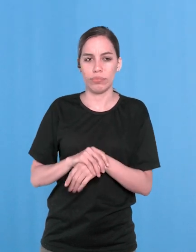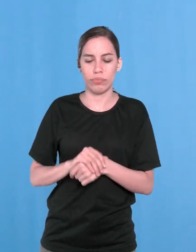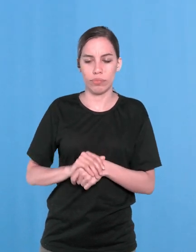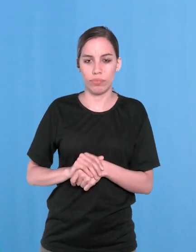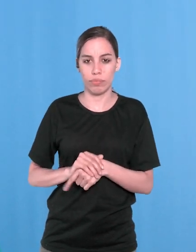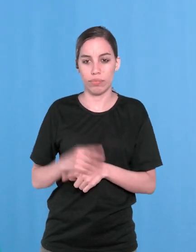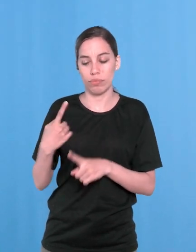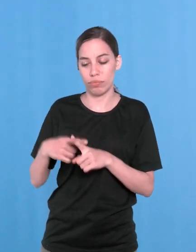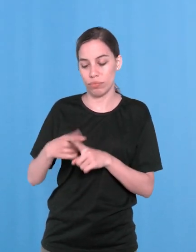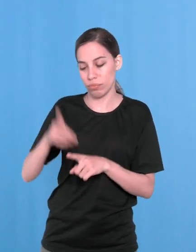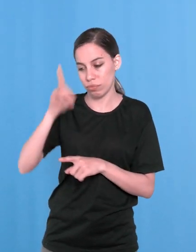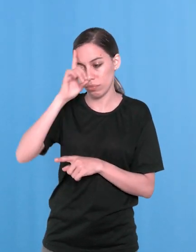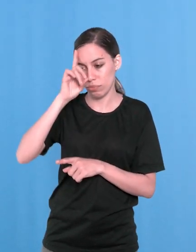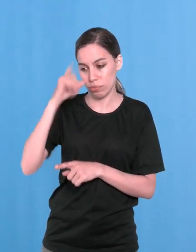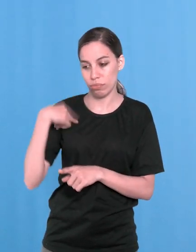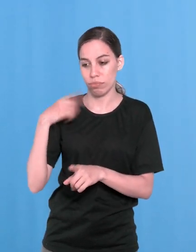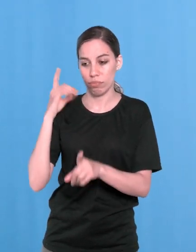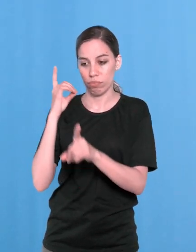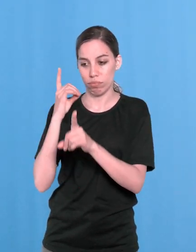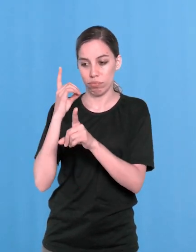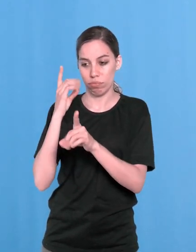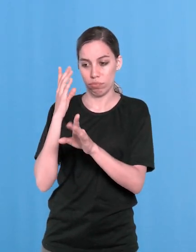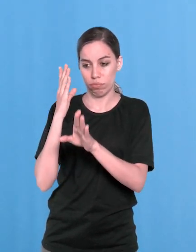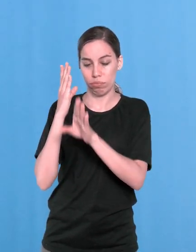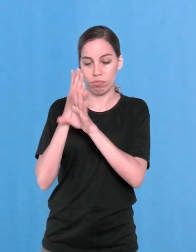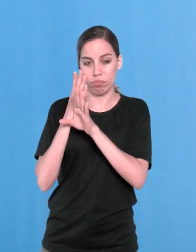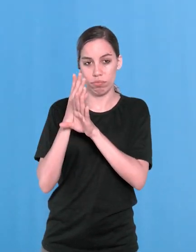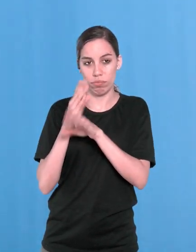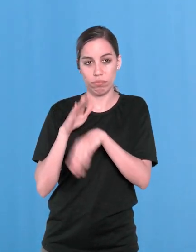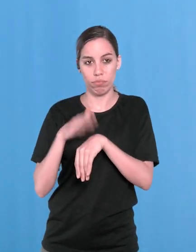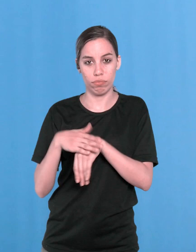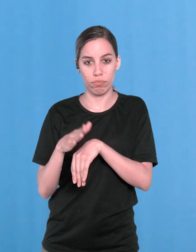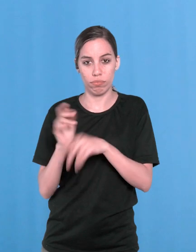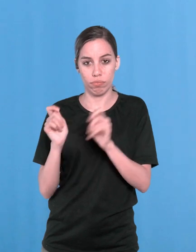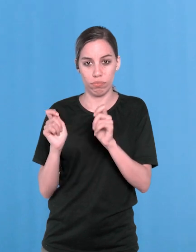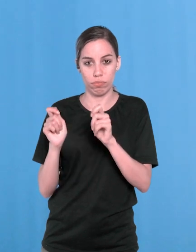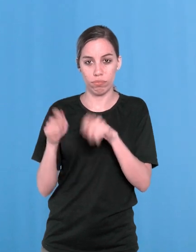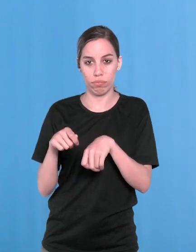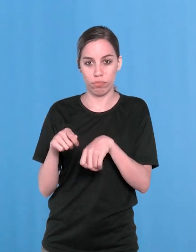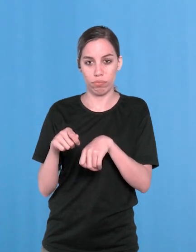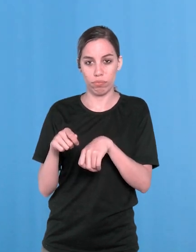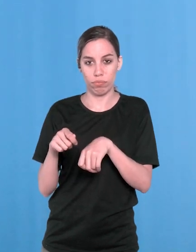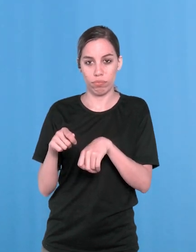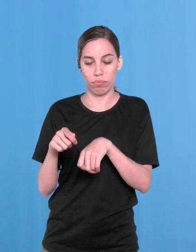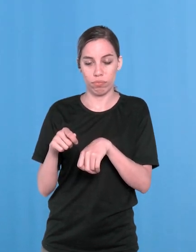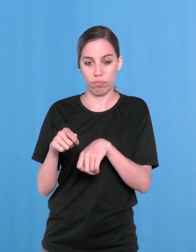Cada dia eu descubro mais possibilidades de abordagem.